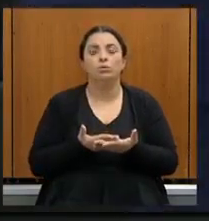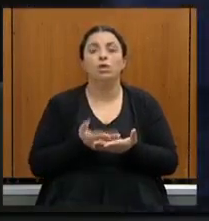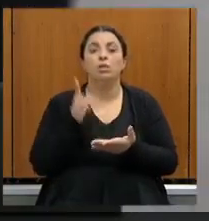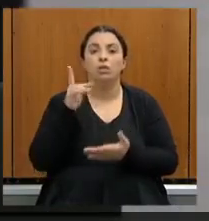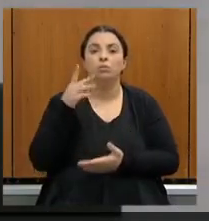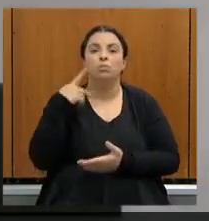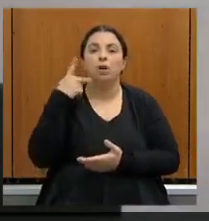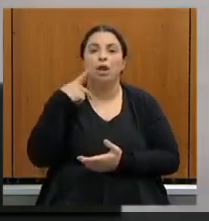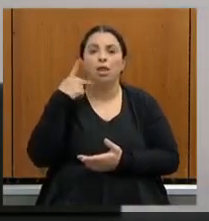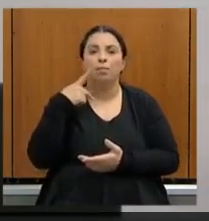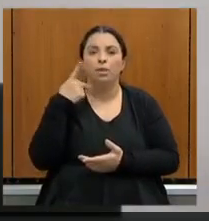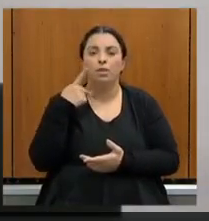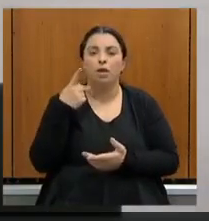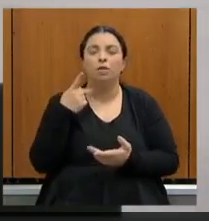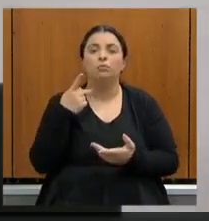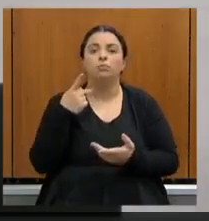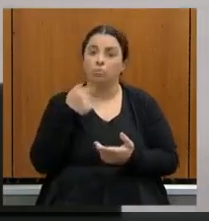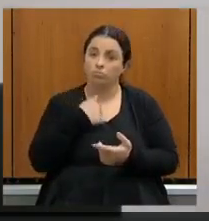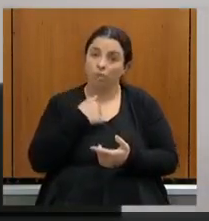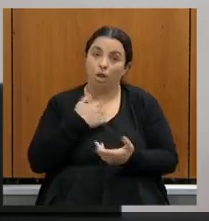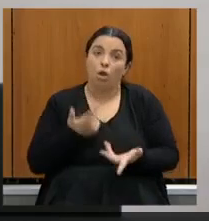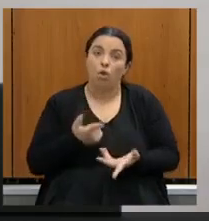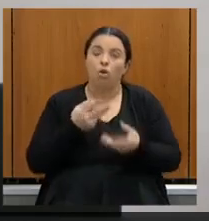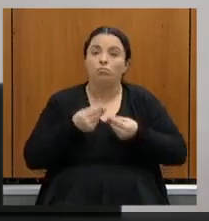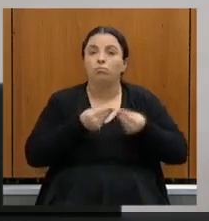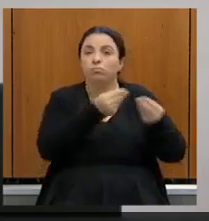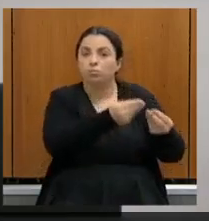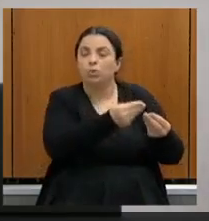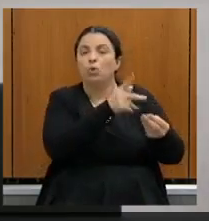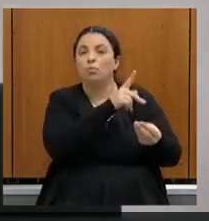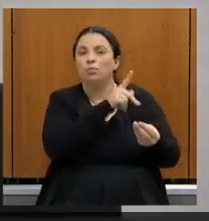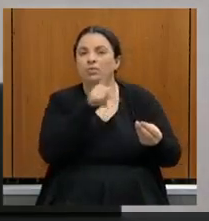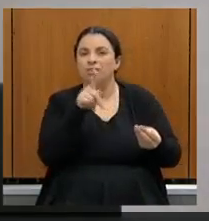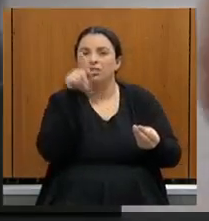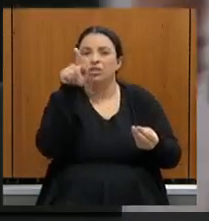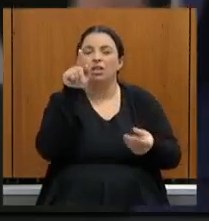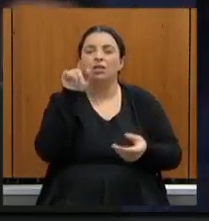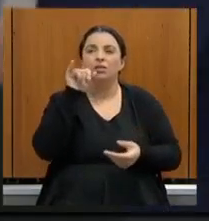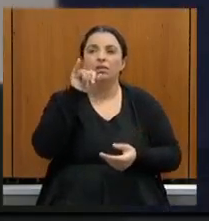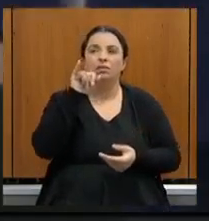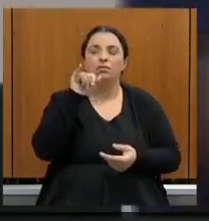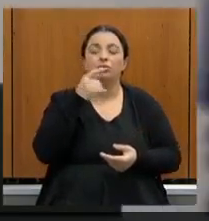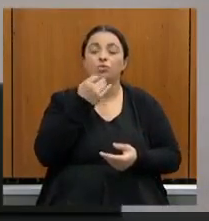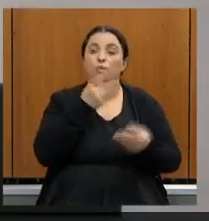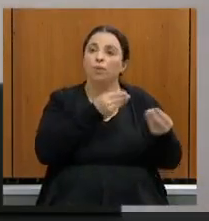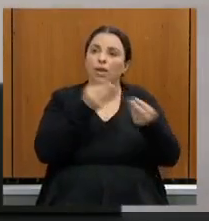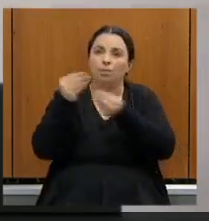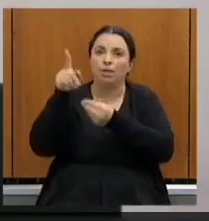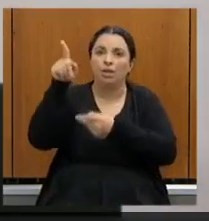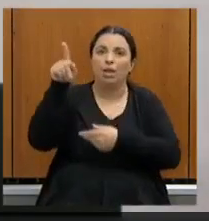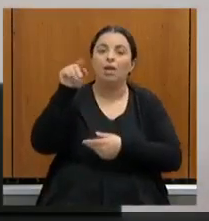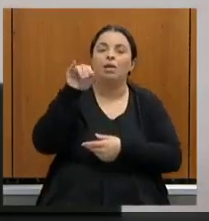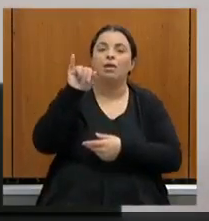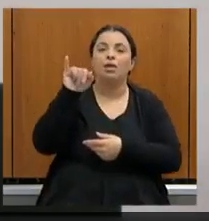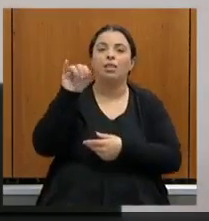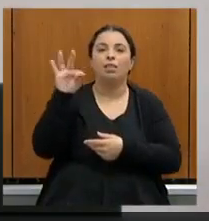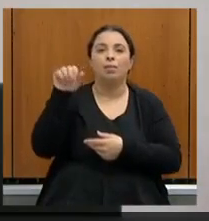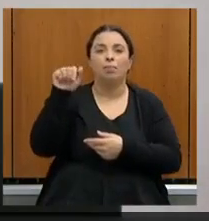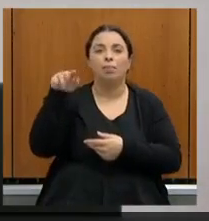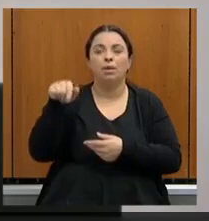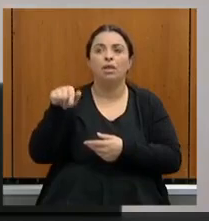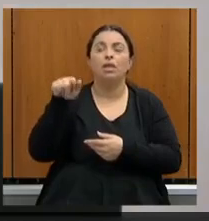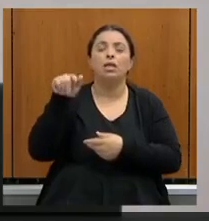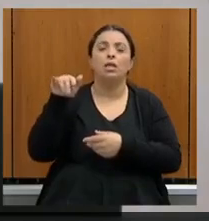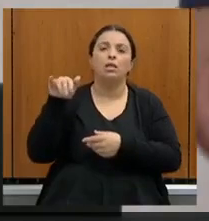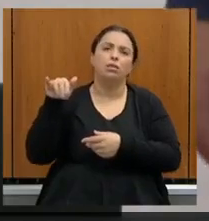parlamentar que solicita que seja encaminhada ao presidente da Itapemirim Transportes Aéreos em São Paulo pedido